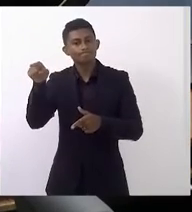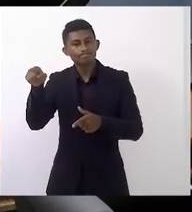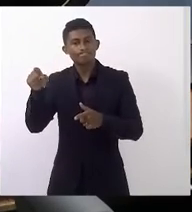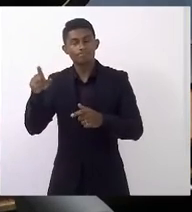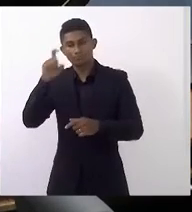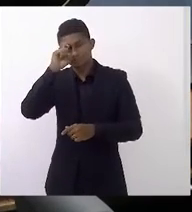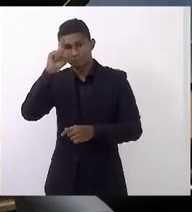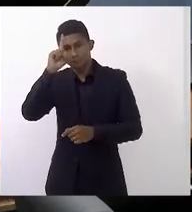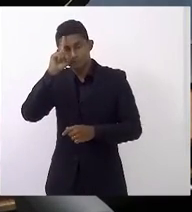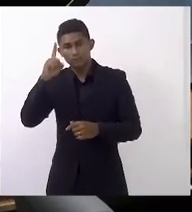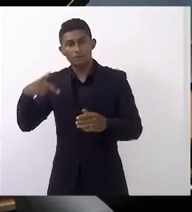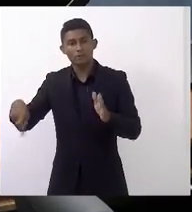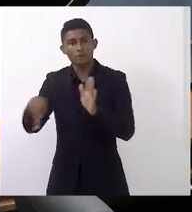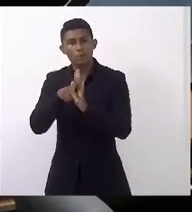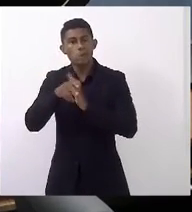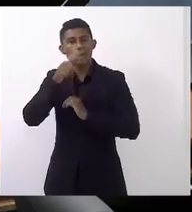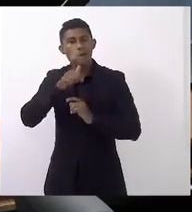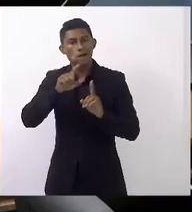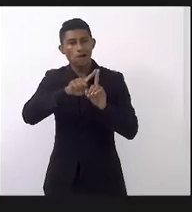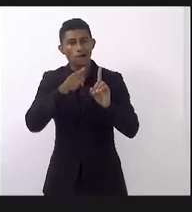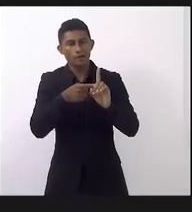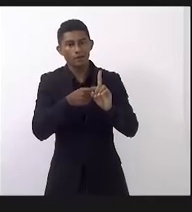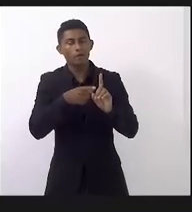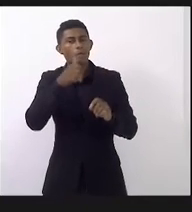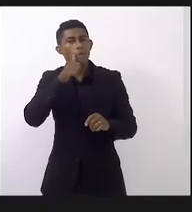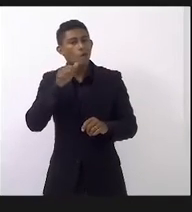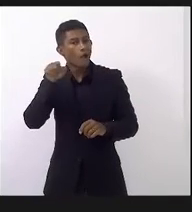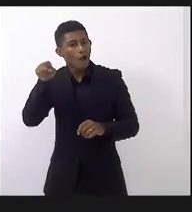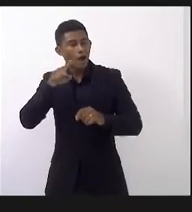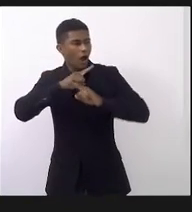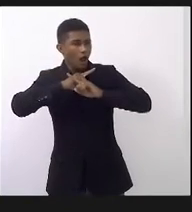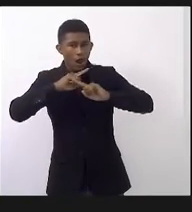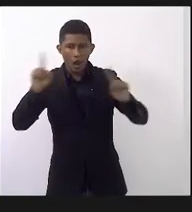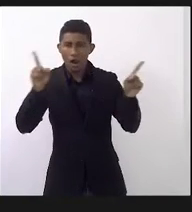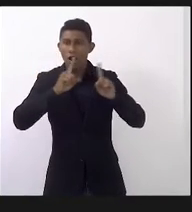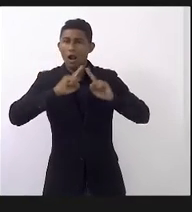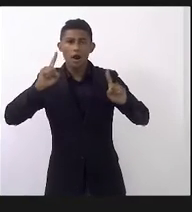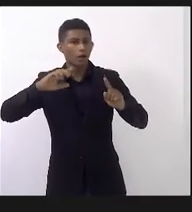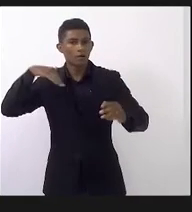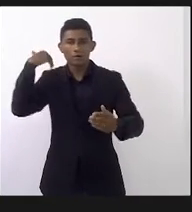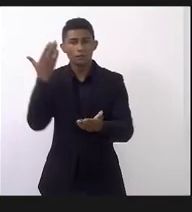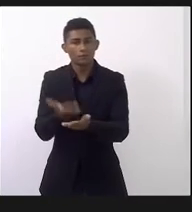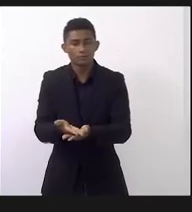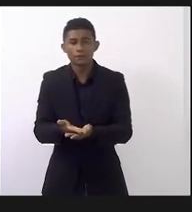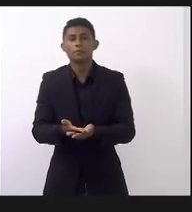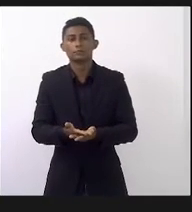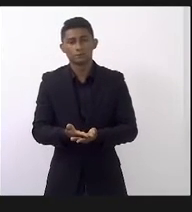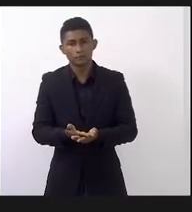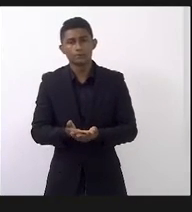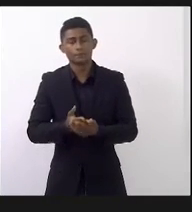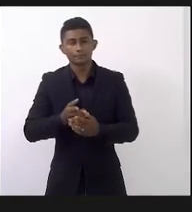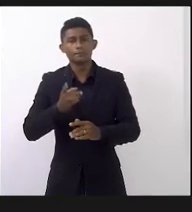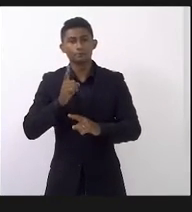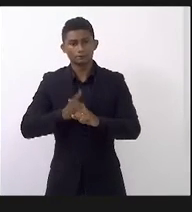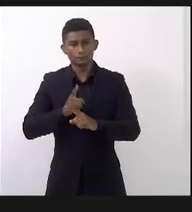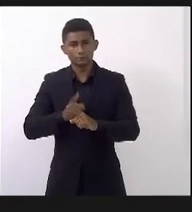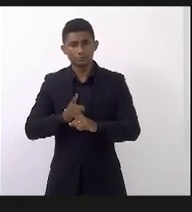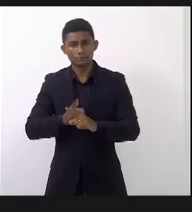As mulheres continuam reclamando muito, né, da forma como estão